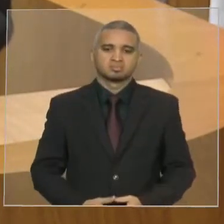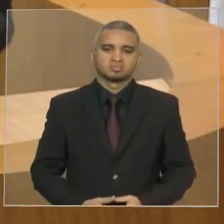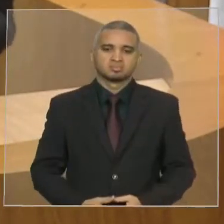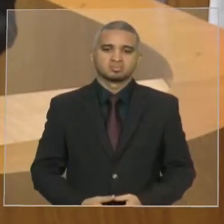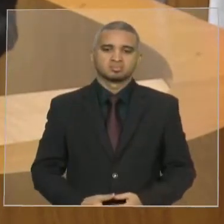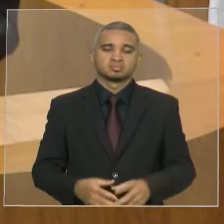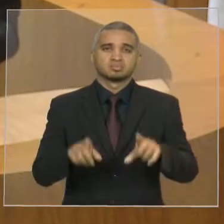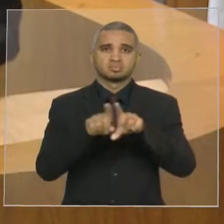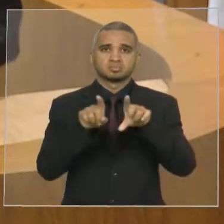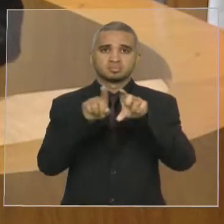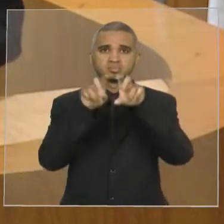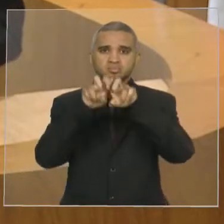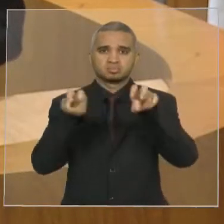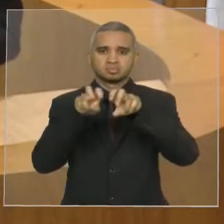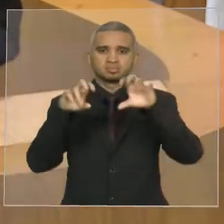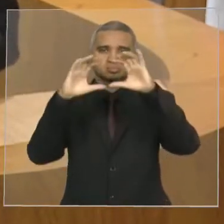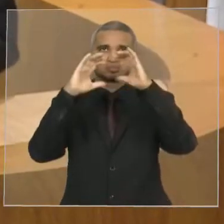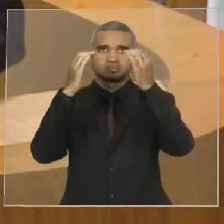galeria, imprensa,